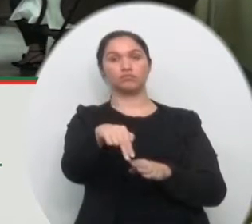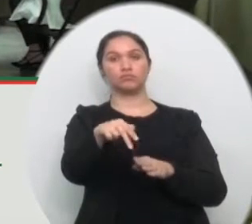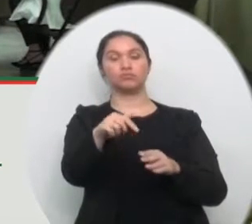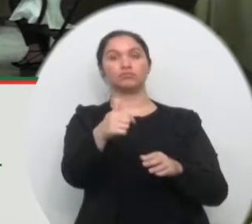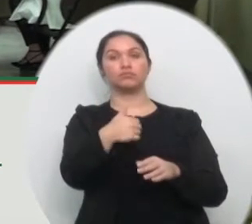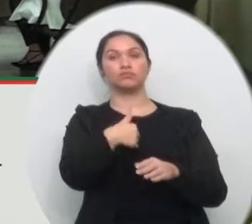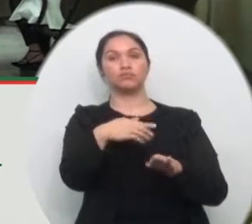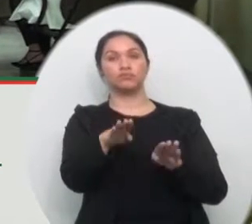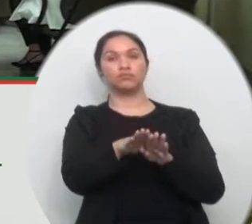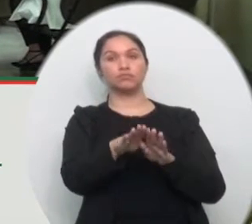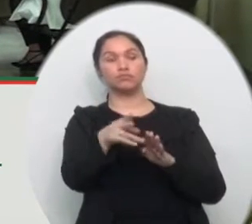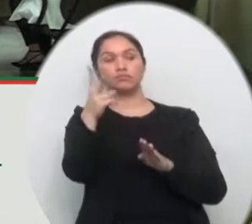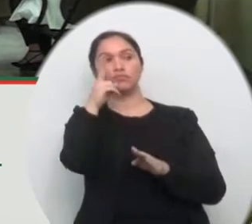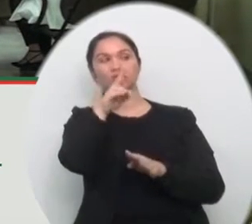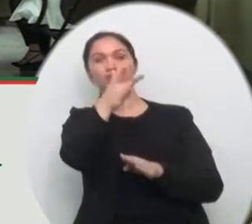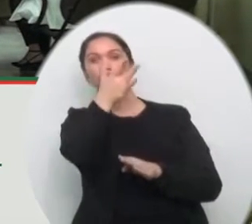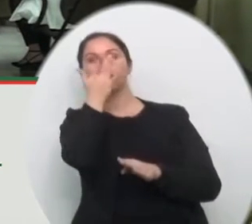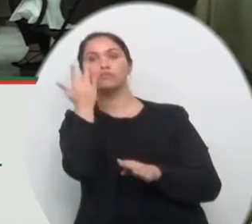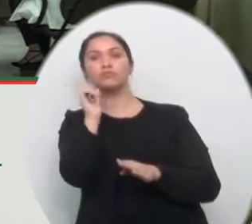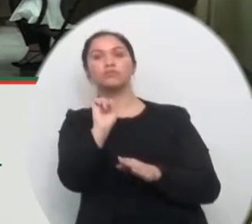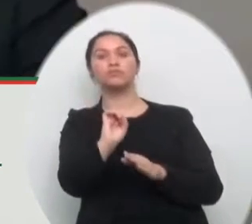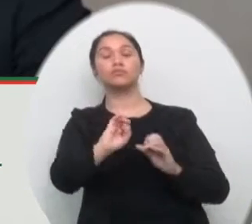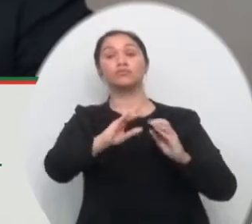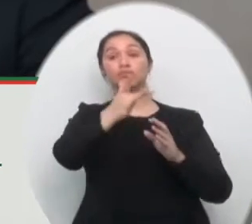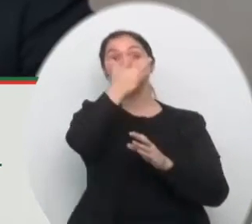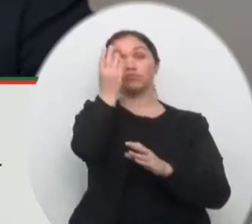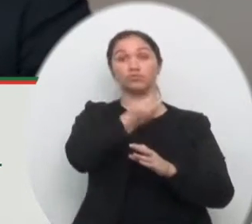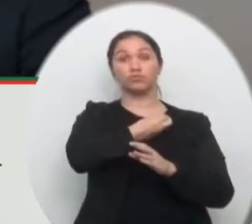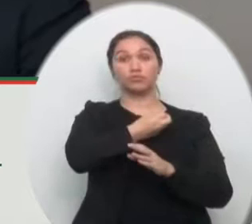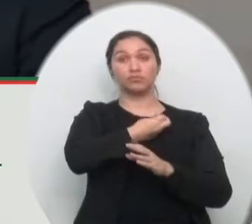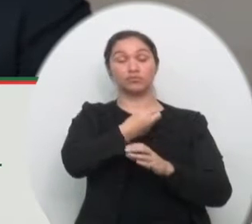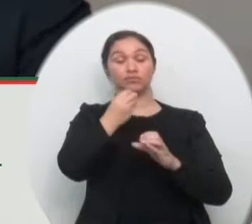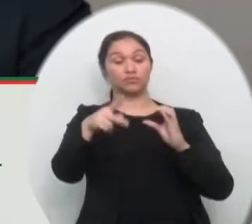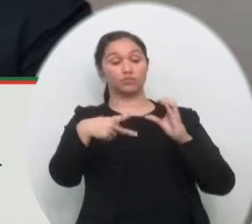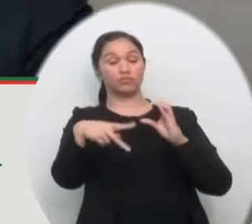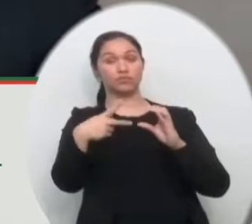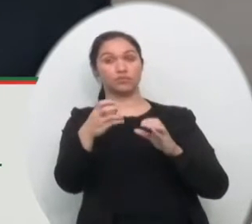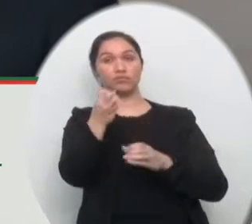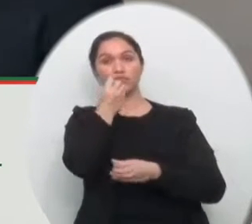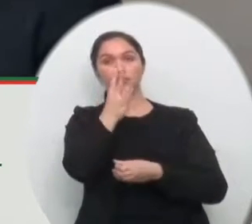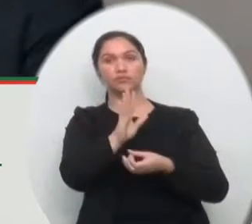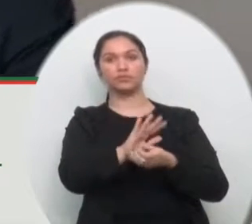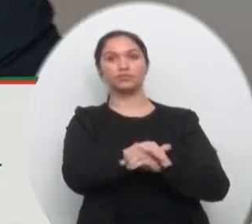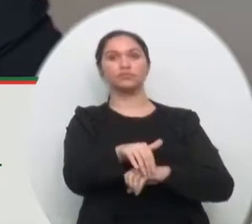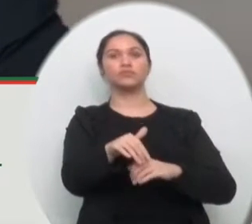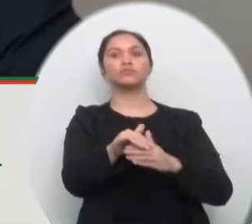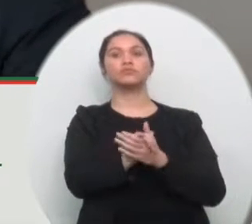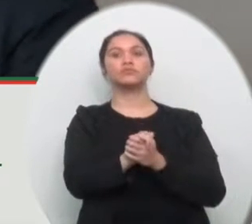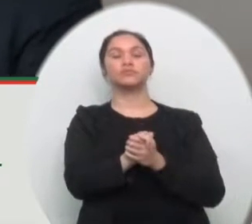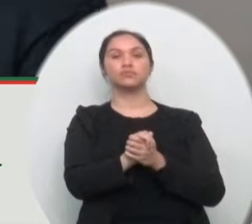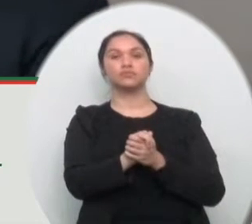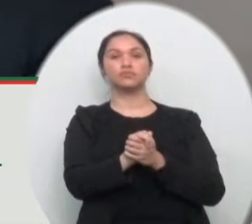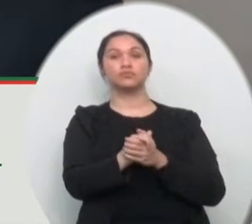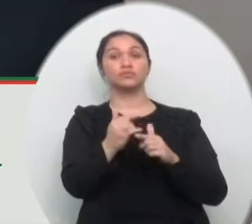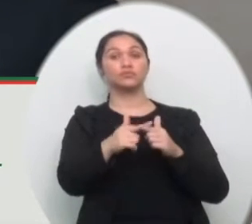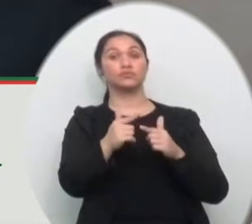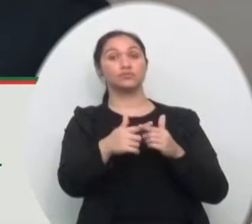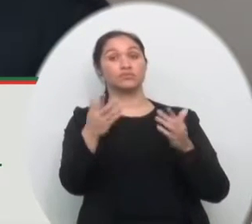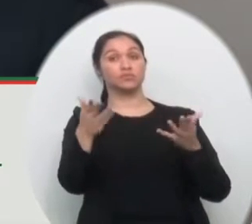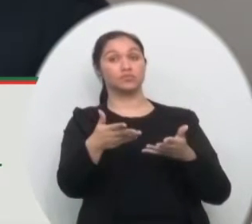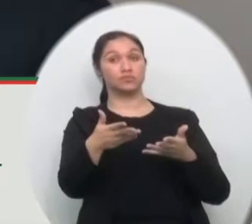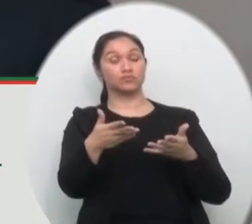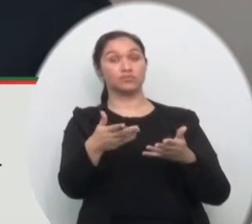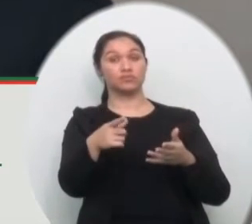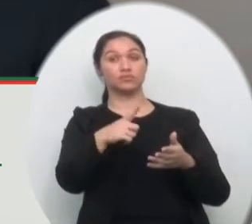também. Ah, tá lá. Enfim, a todos que estão aqui hoje na Câmara de Vereadores, prestigiando esse momento único e